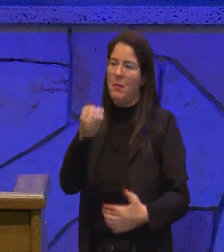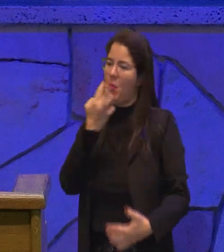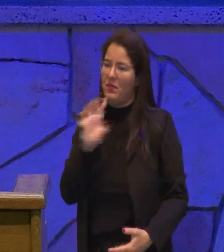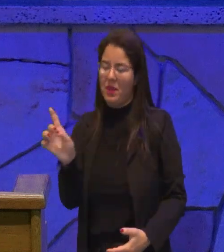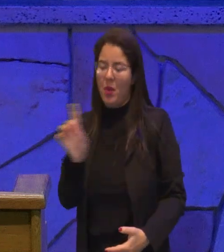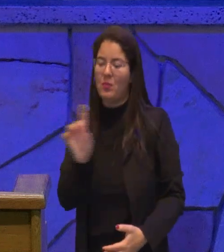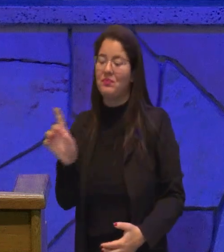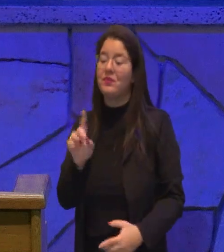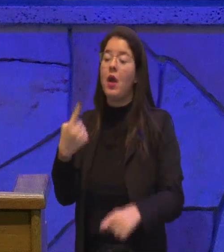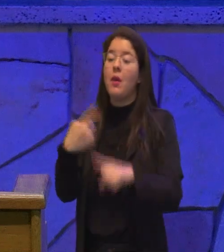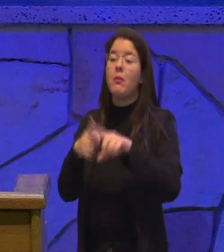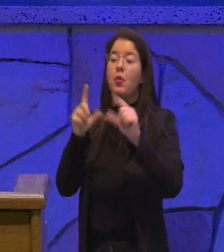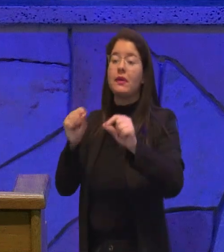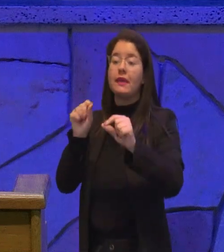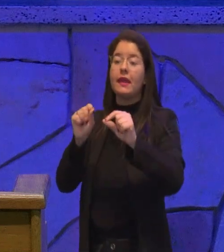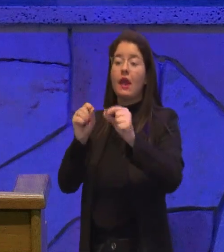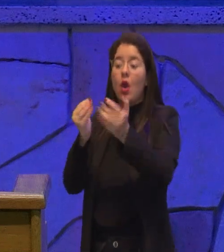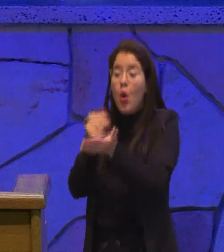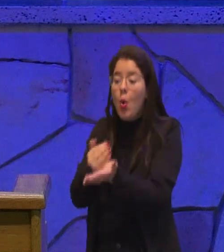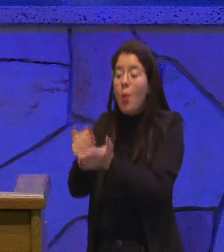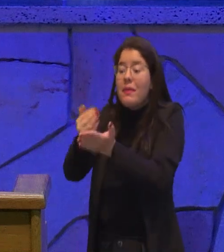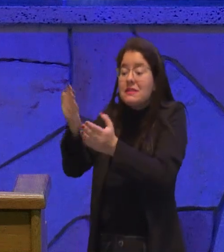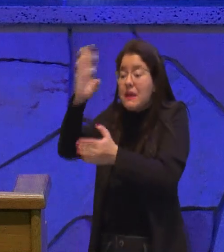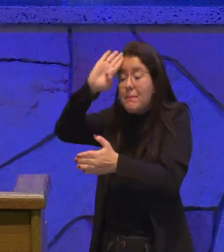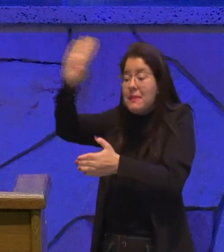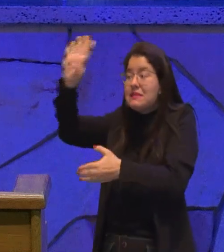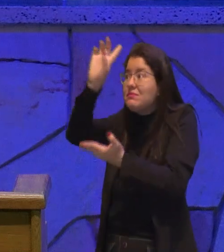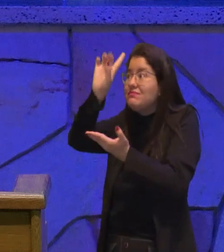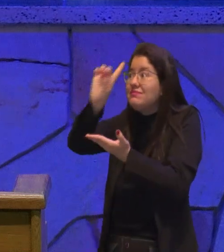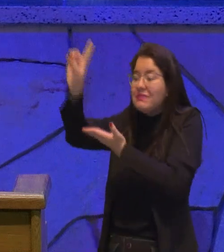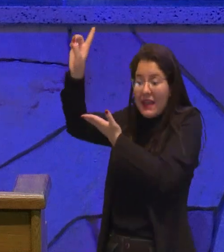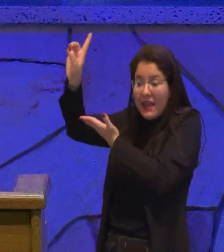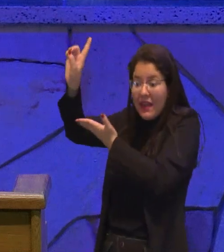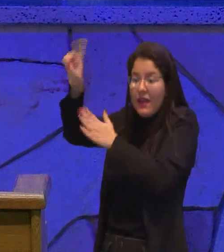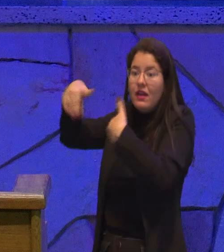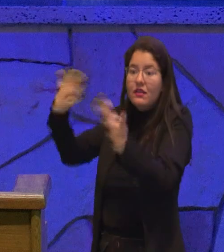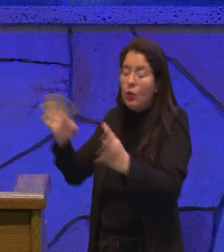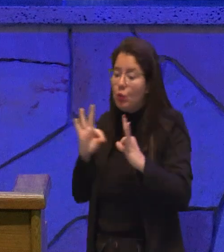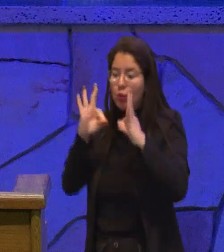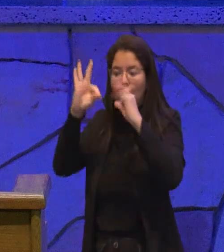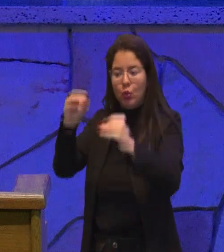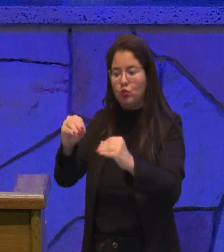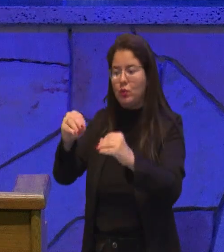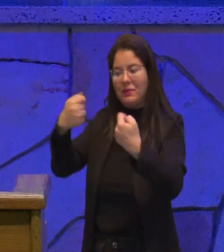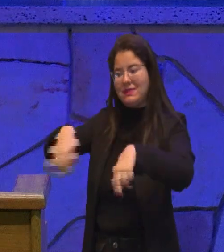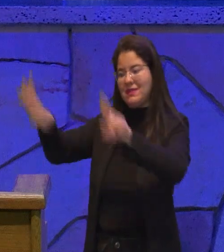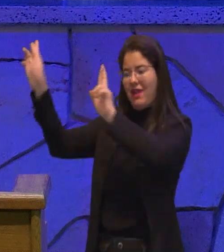Porque se o princípio da vida está em Deus, o meio e o fim também.